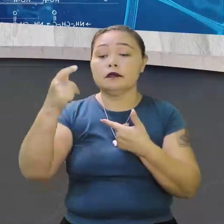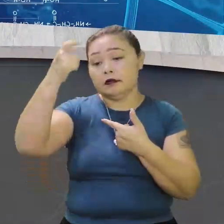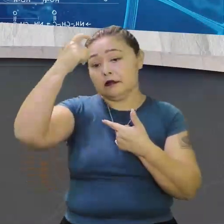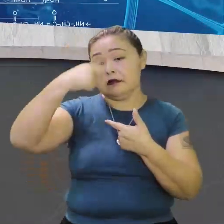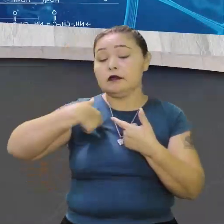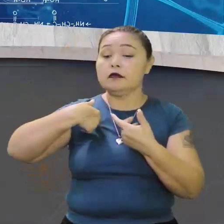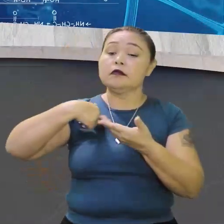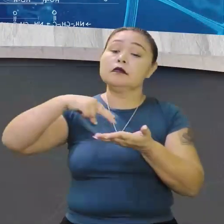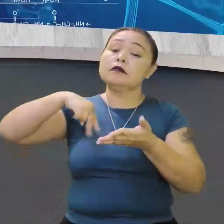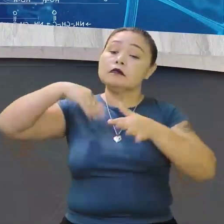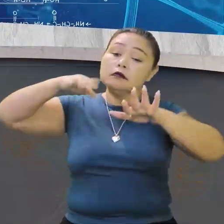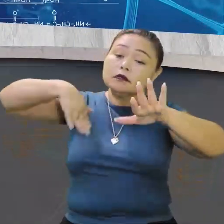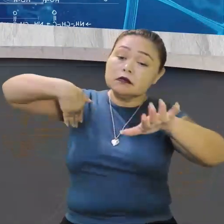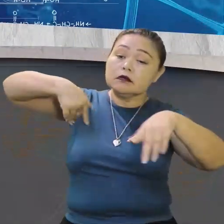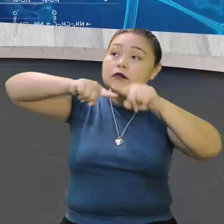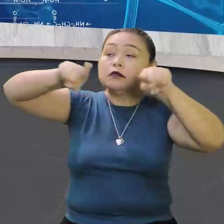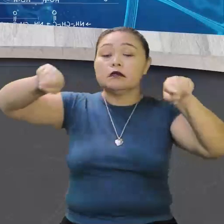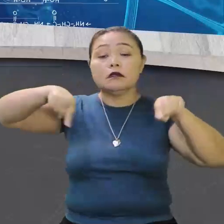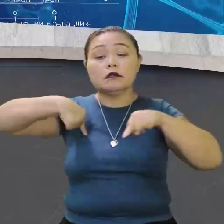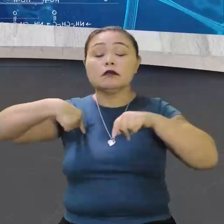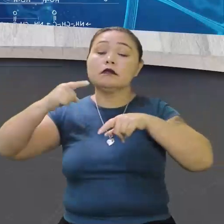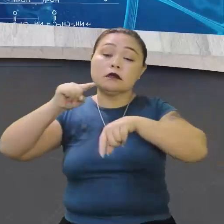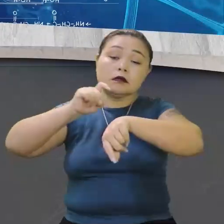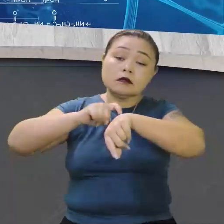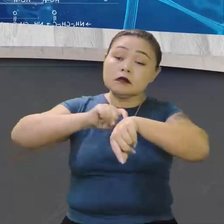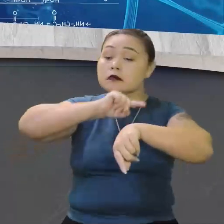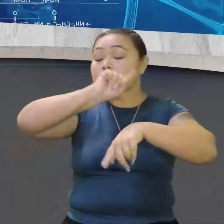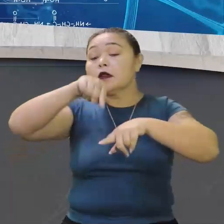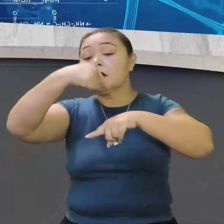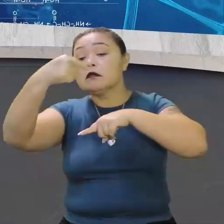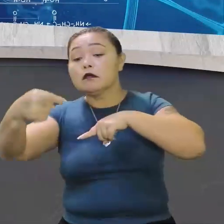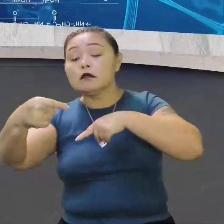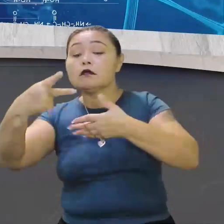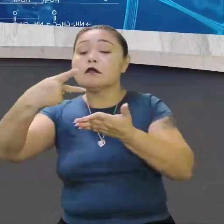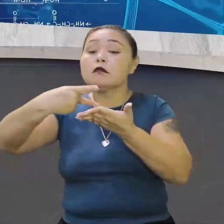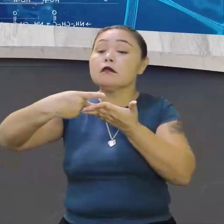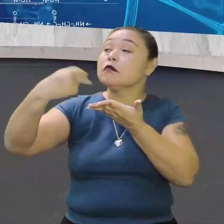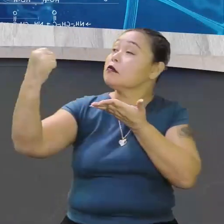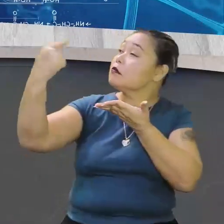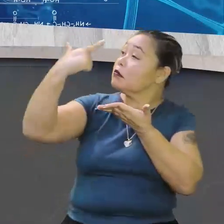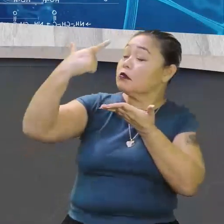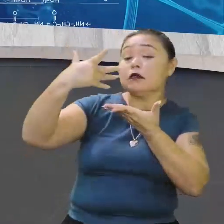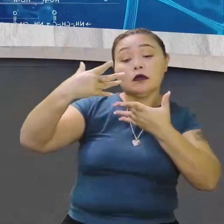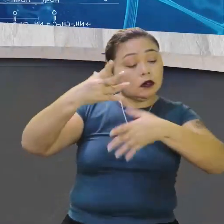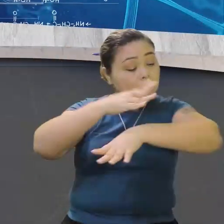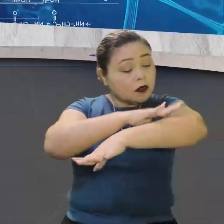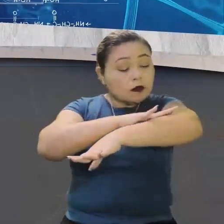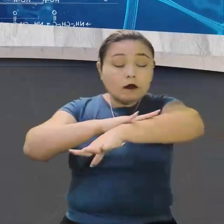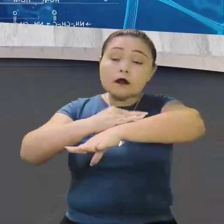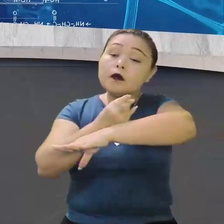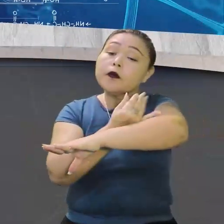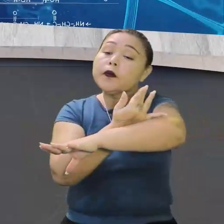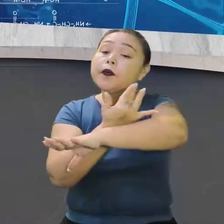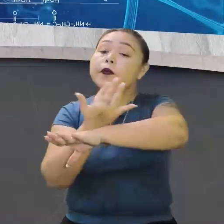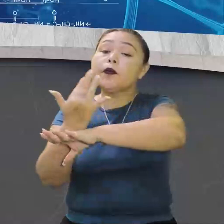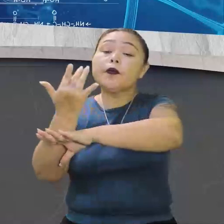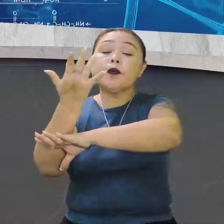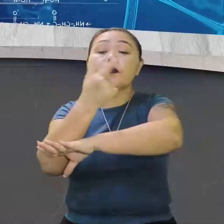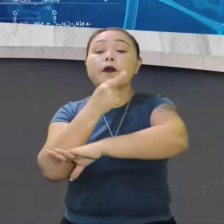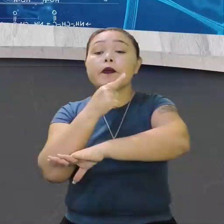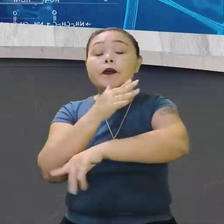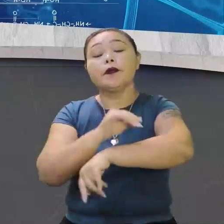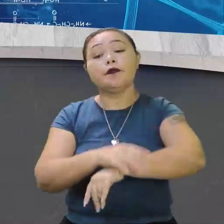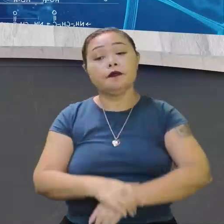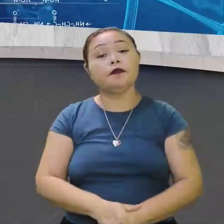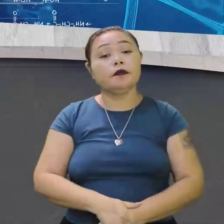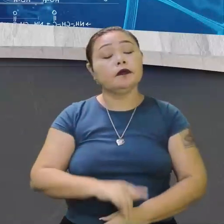estava na piscina e com pouco tempo que ele foi para o sol, secou. Então houve uma evaporação,